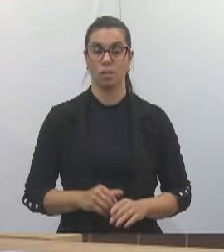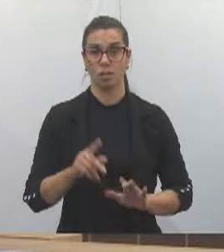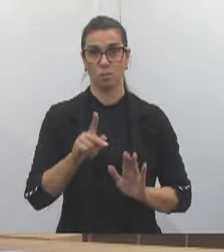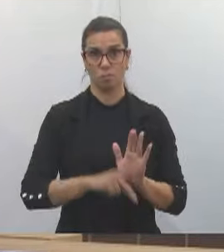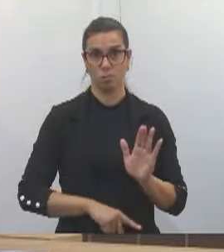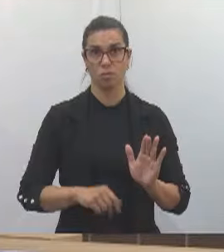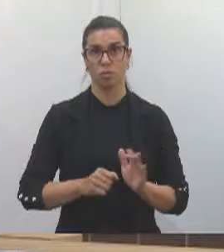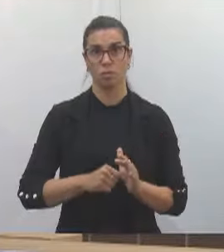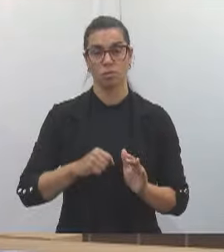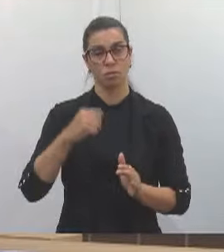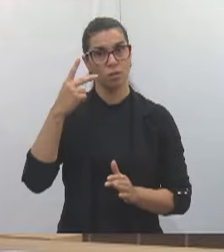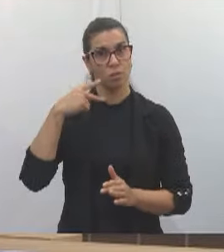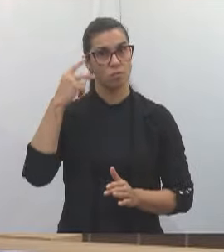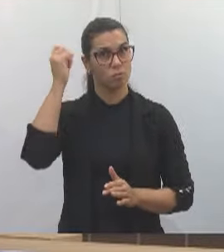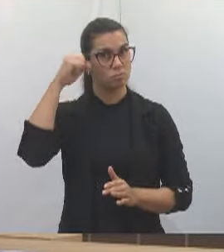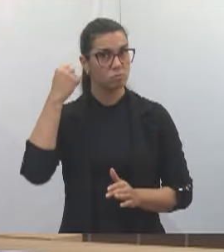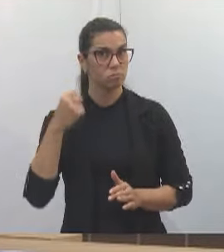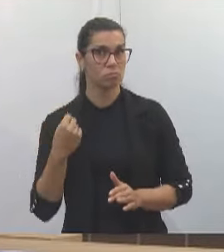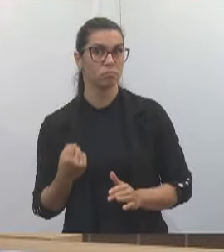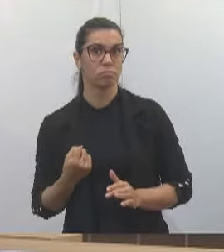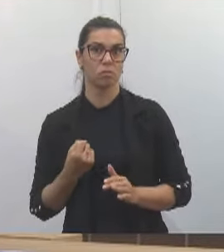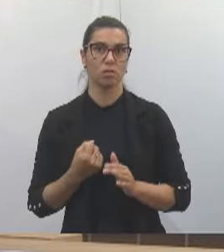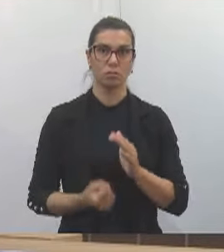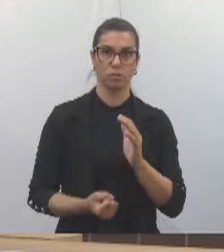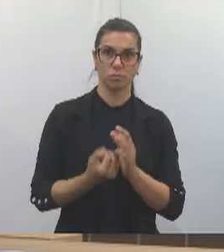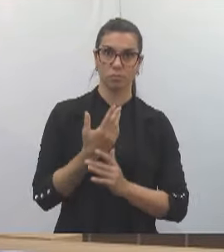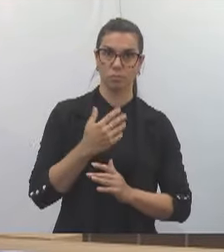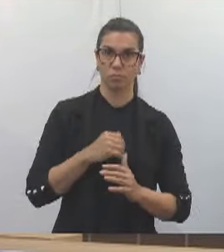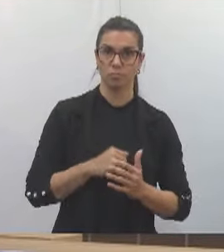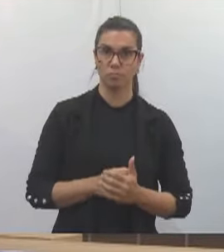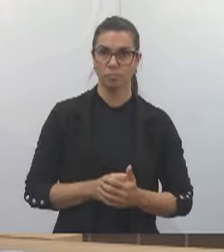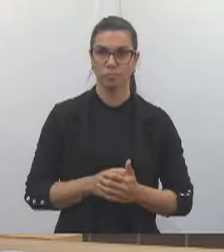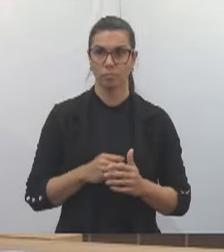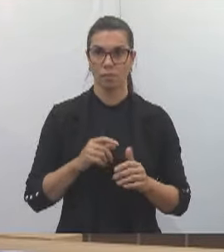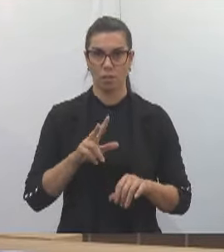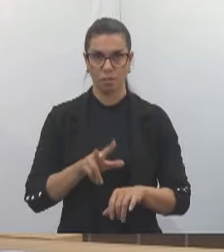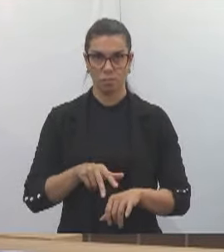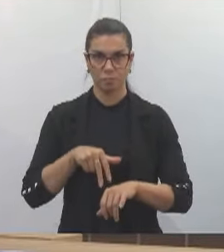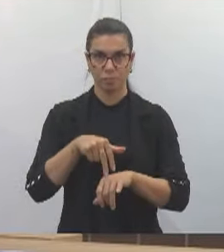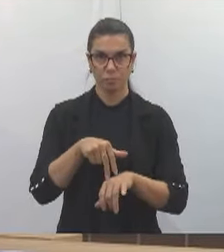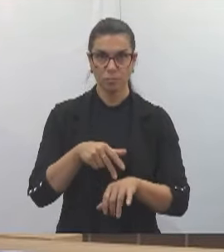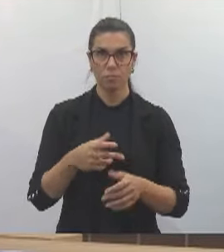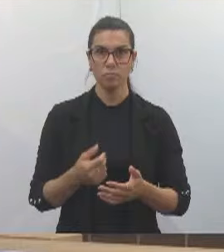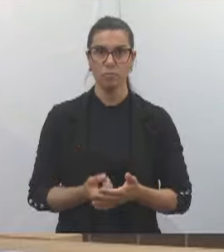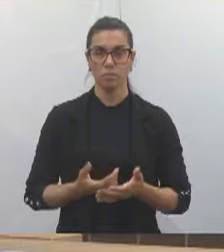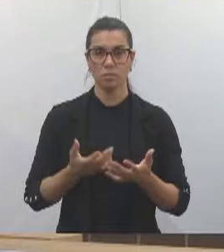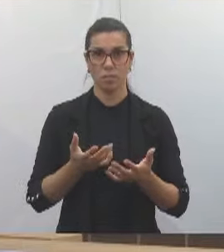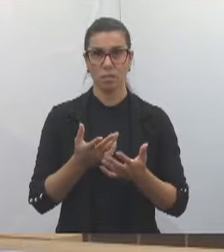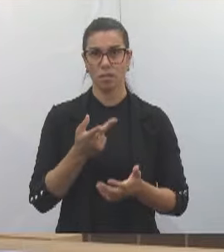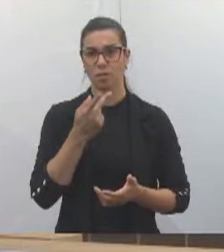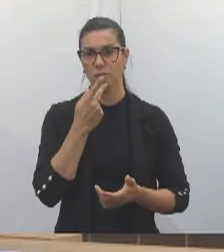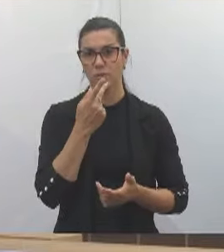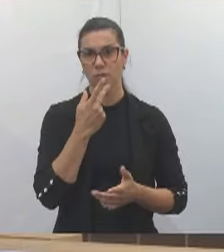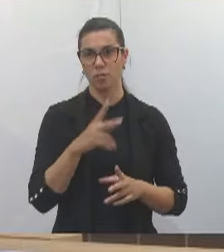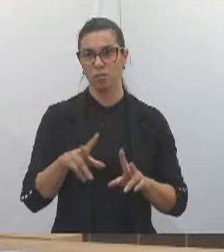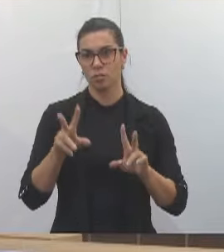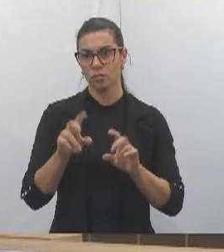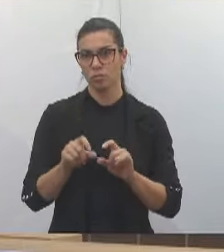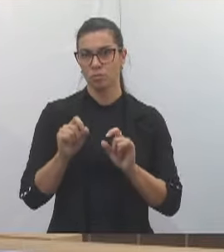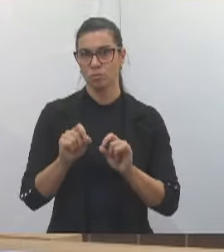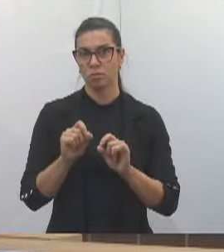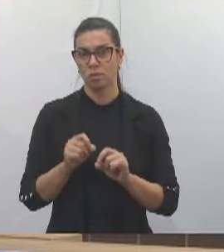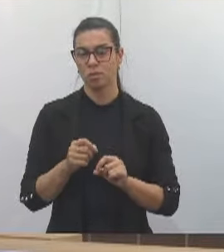projeto apresentado pela vereadora Sônia. Na ocasião, eu subi nessa tribuna e eu falei muito sobre